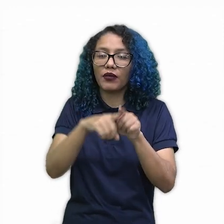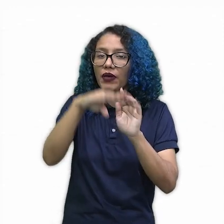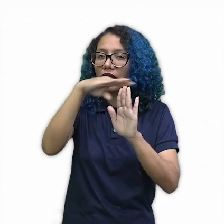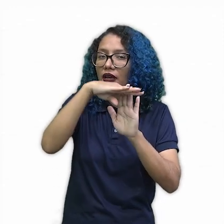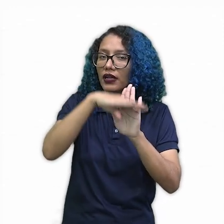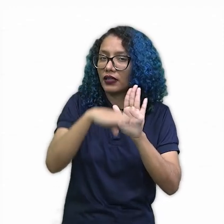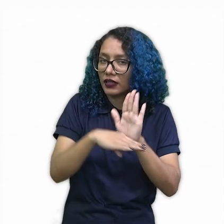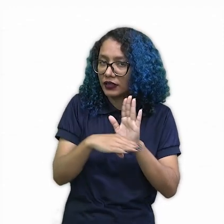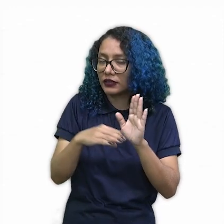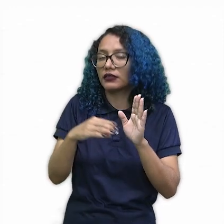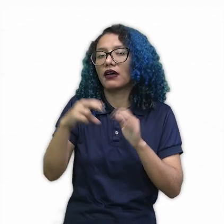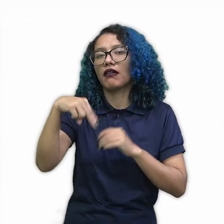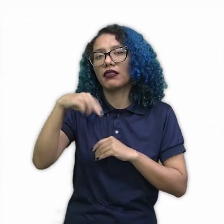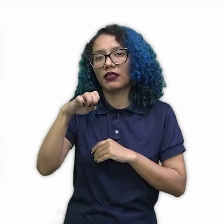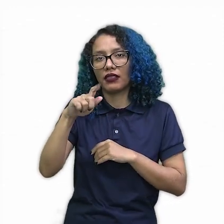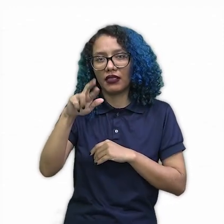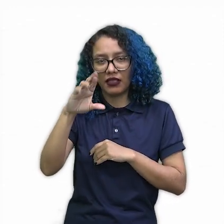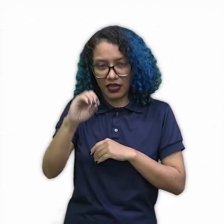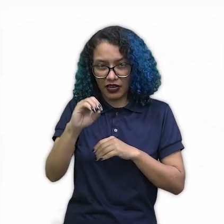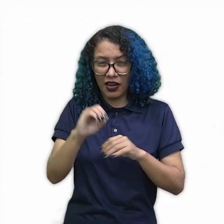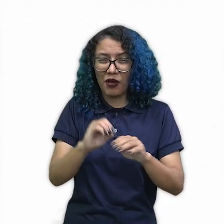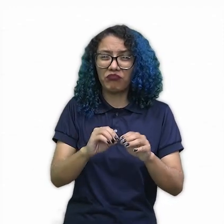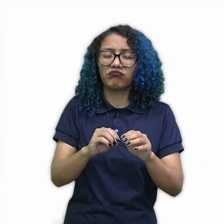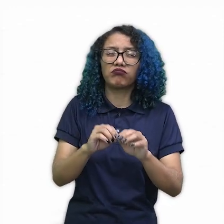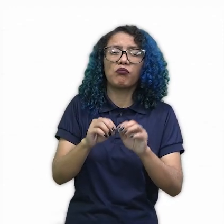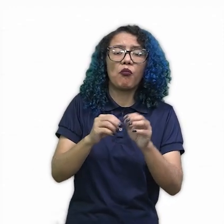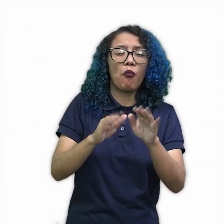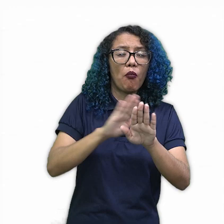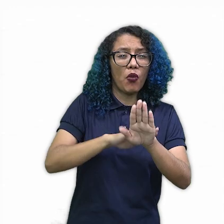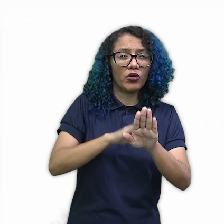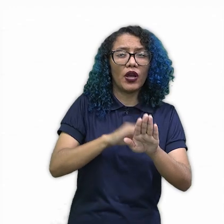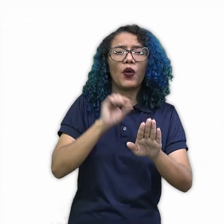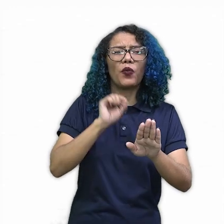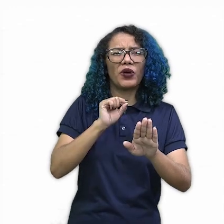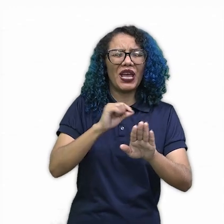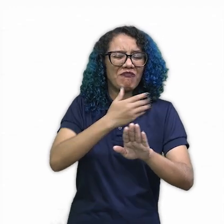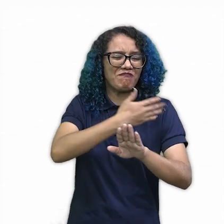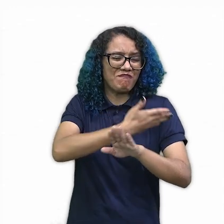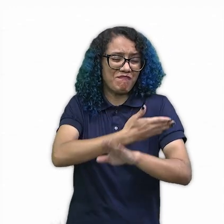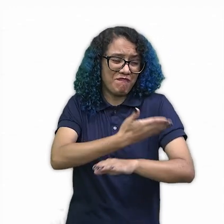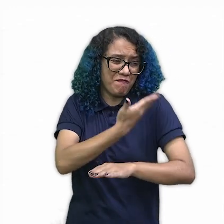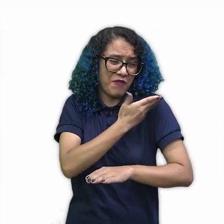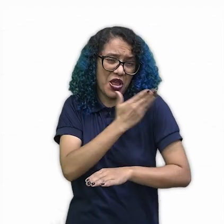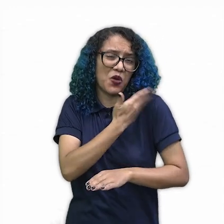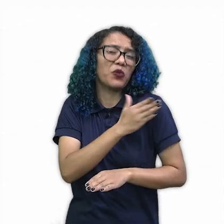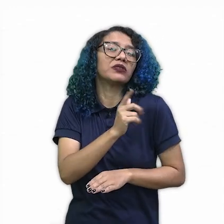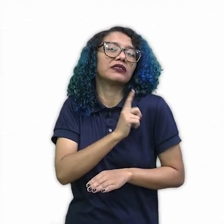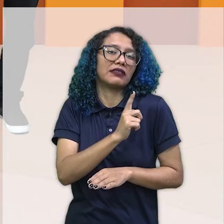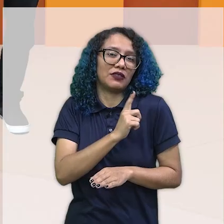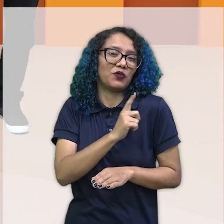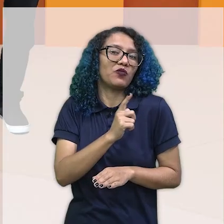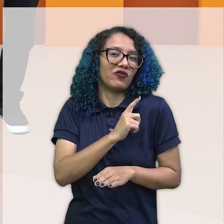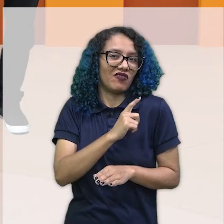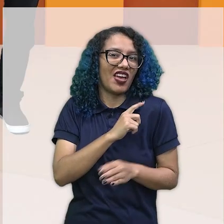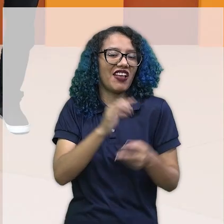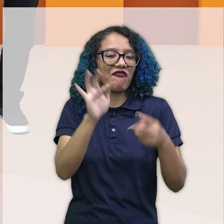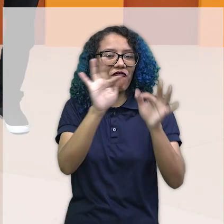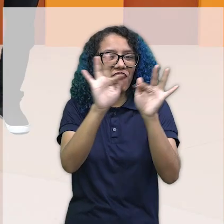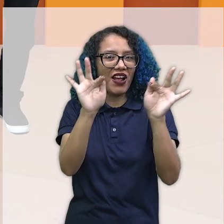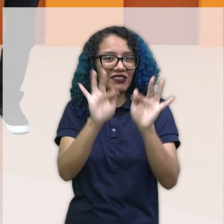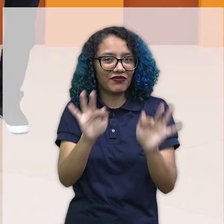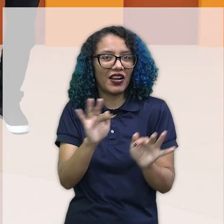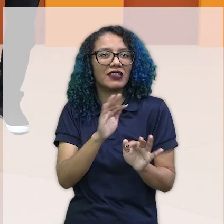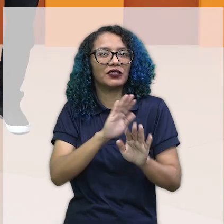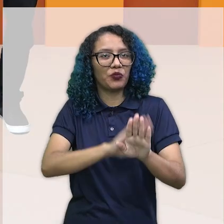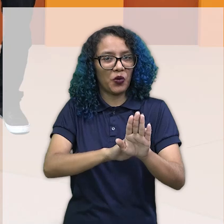uma carregada de preconceito, sem nós nem darmos conta do que está por trás disso aí. Não é